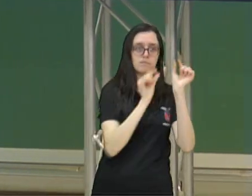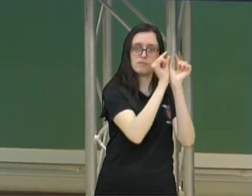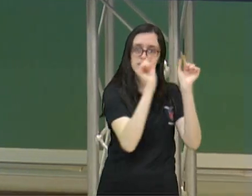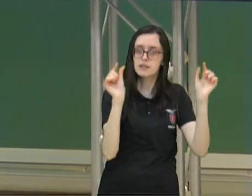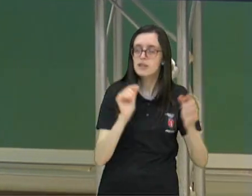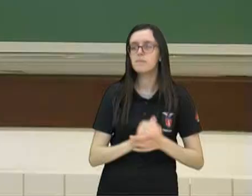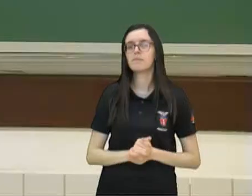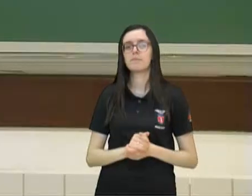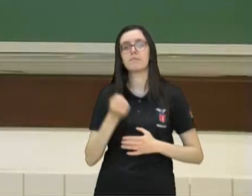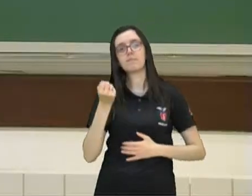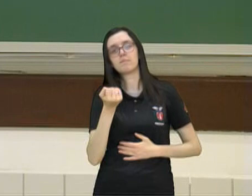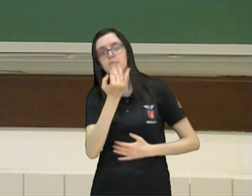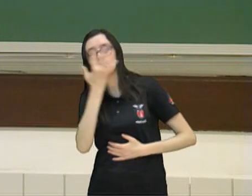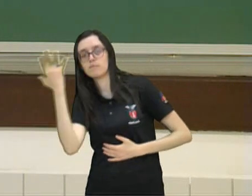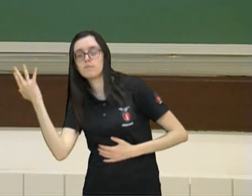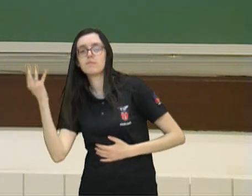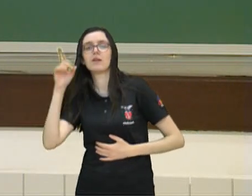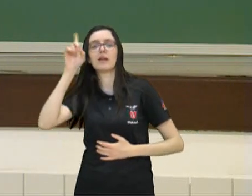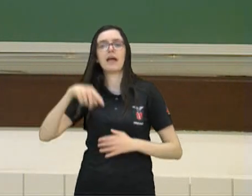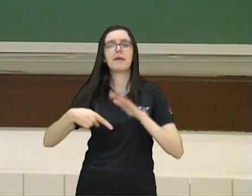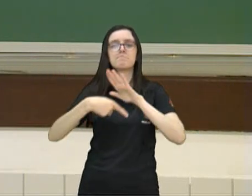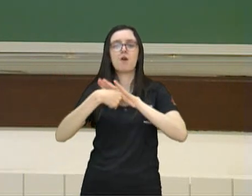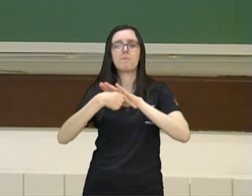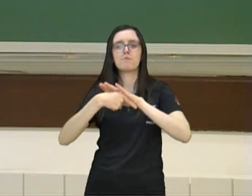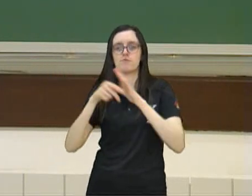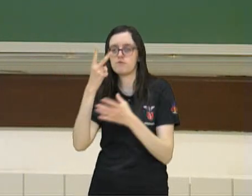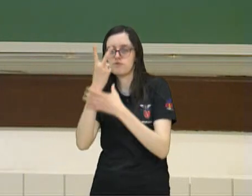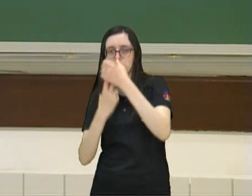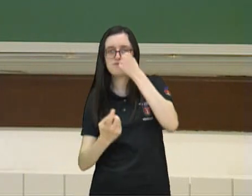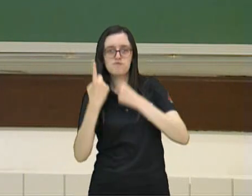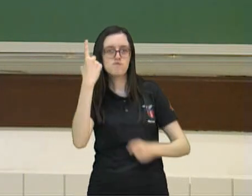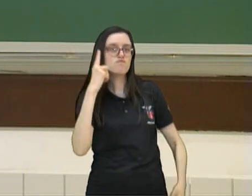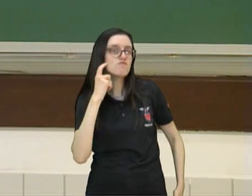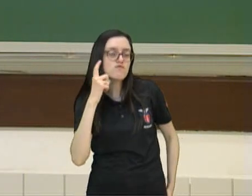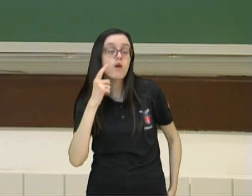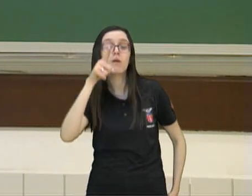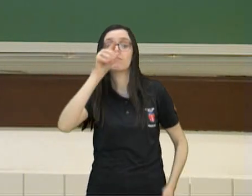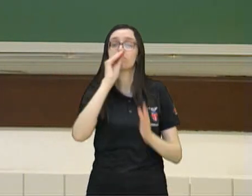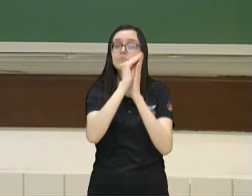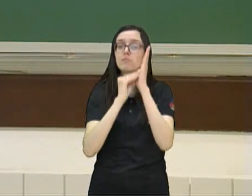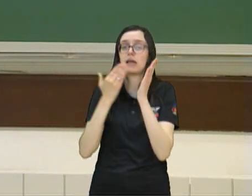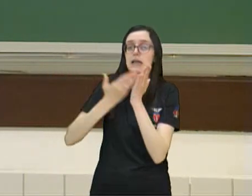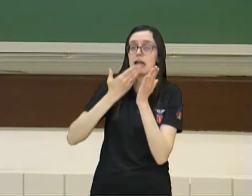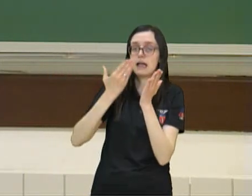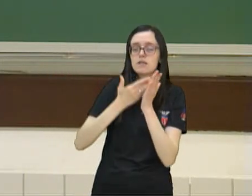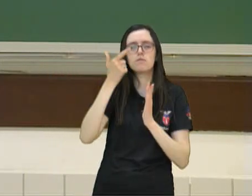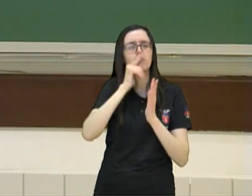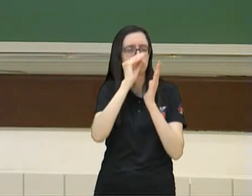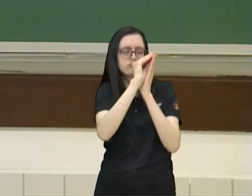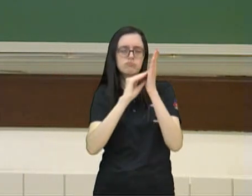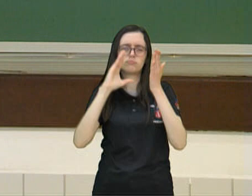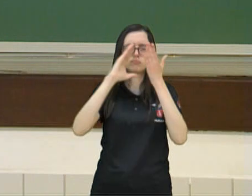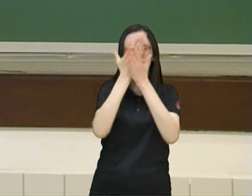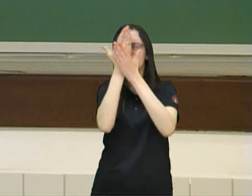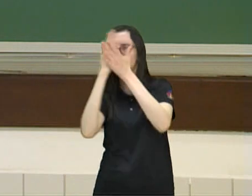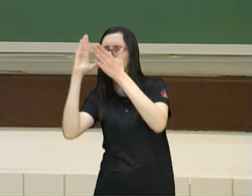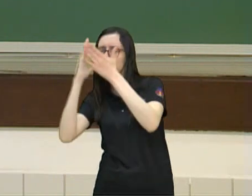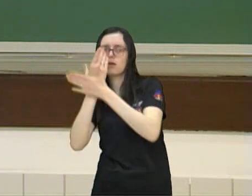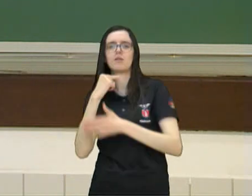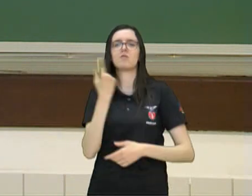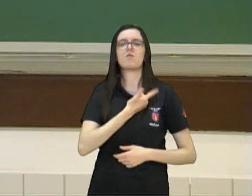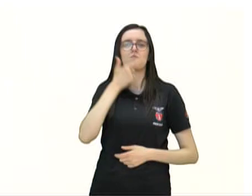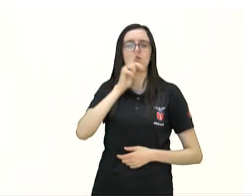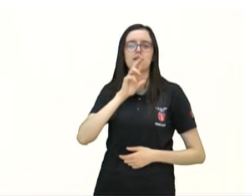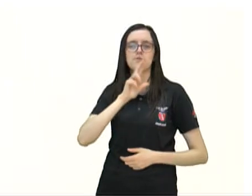sílabas, quantidade de dígrafos. Então, vou pedir para vocês, escrevam aí no caderno, façam a separação para a gente ver